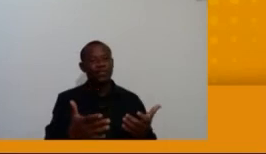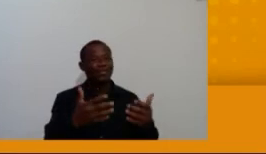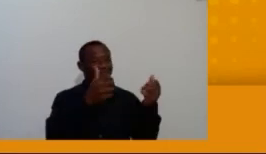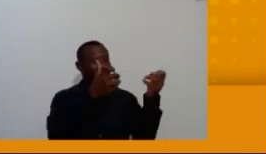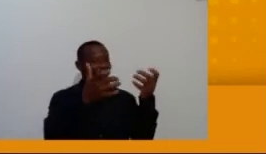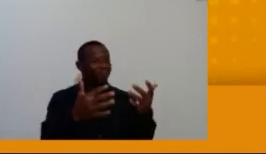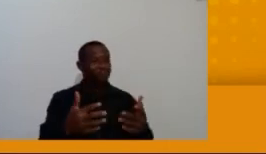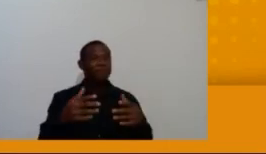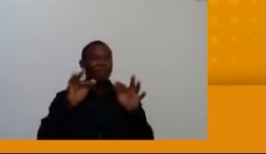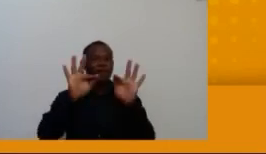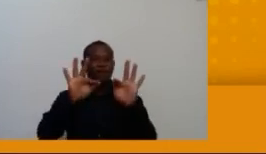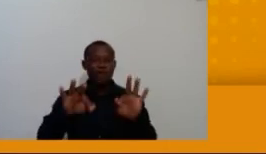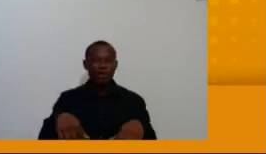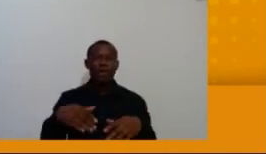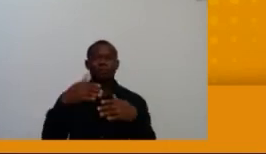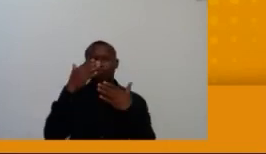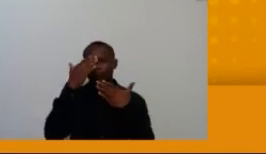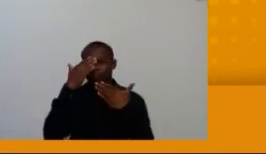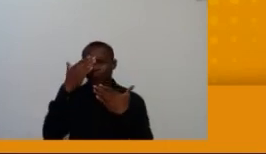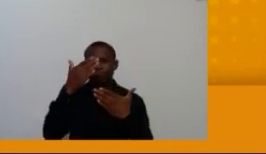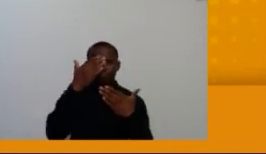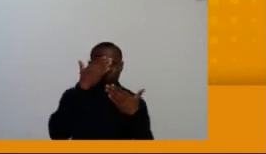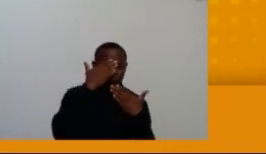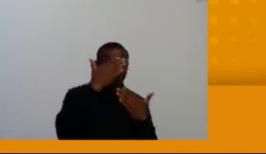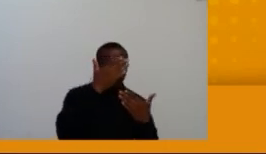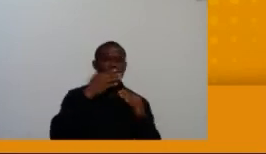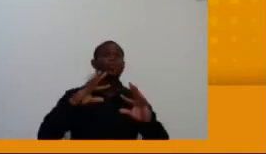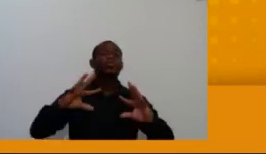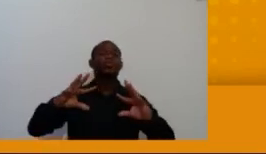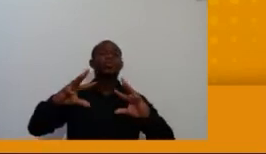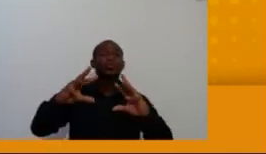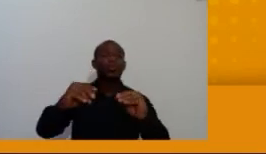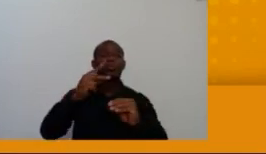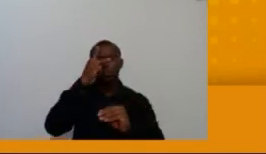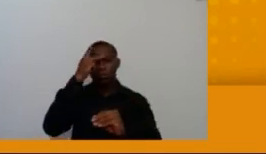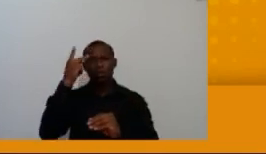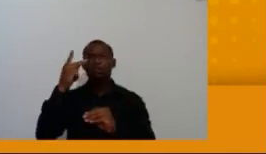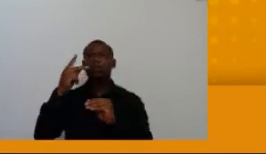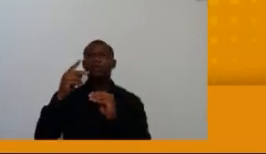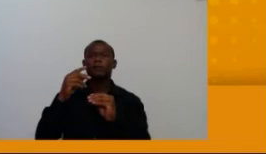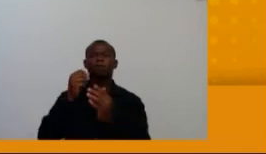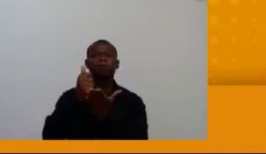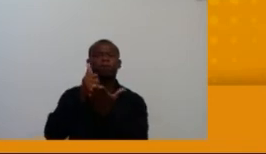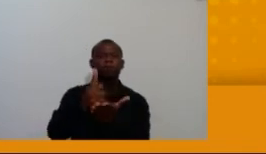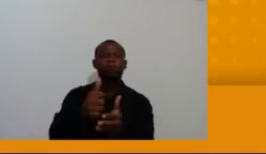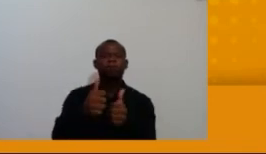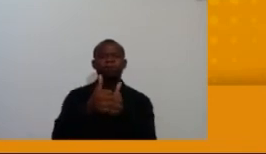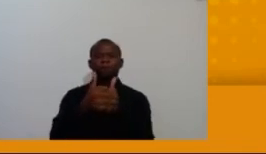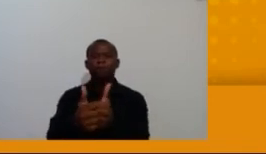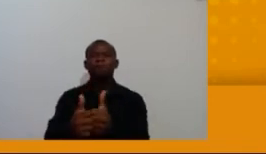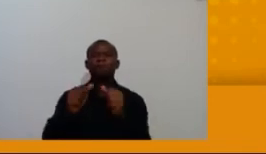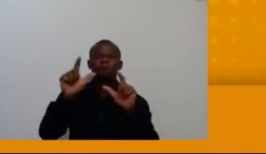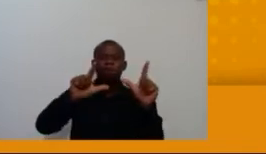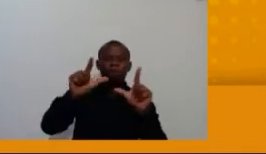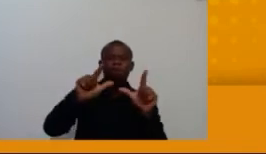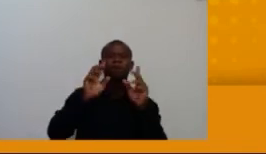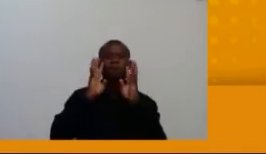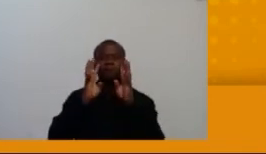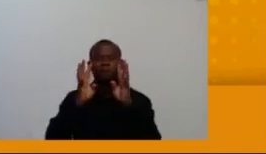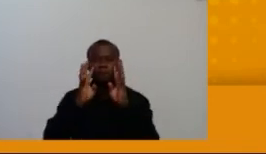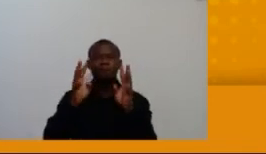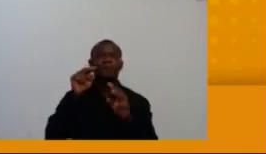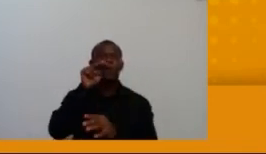de antemão a todo o público que está aqui nos acompanhando e dizer da importância desse nosso